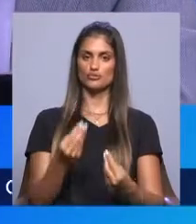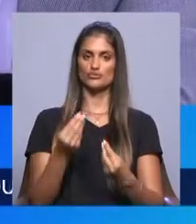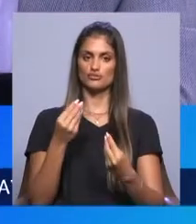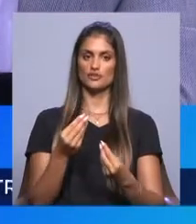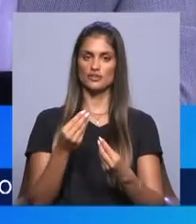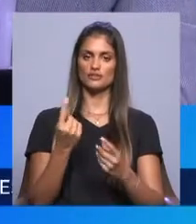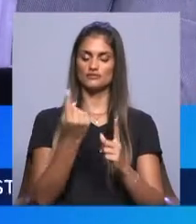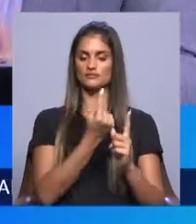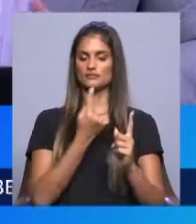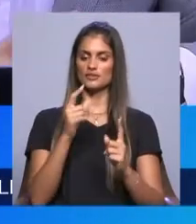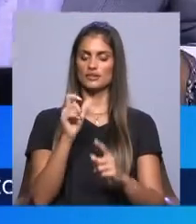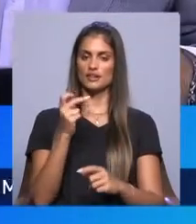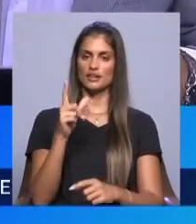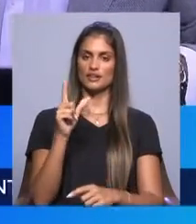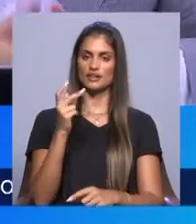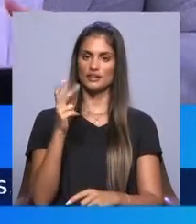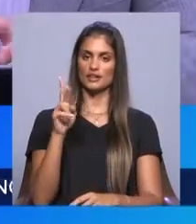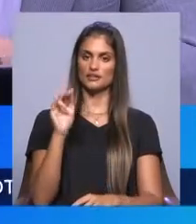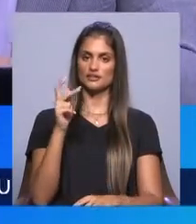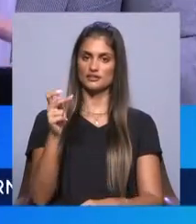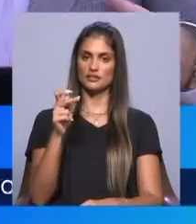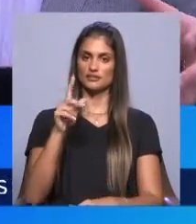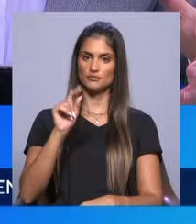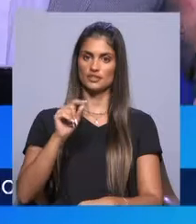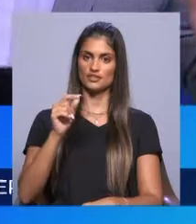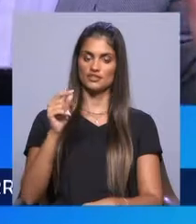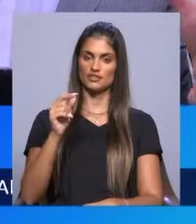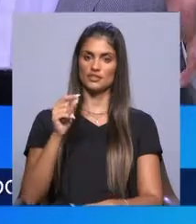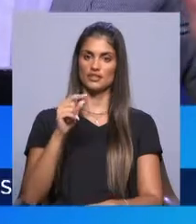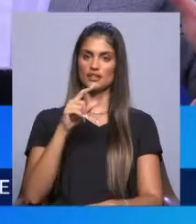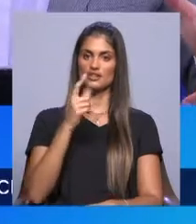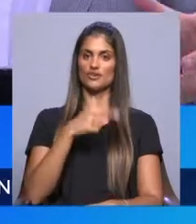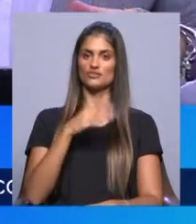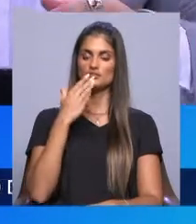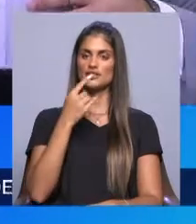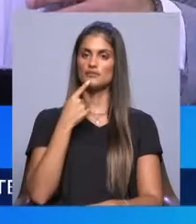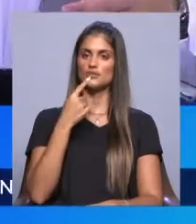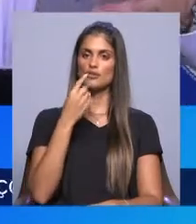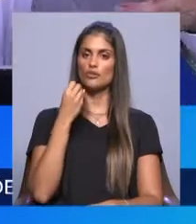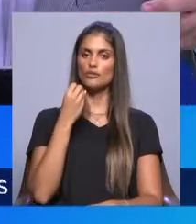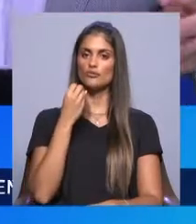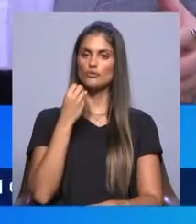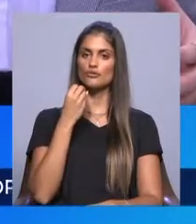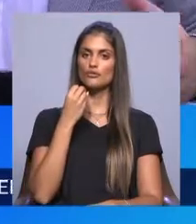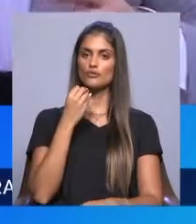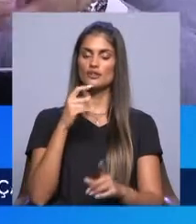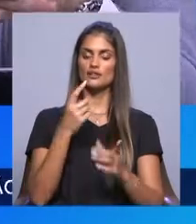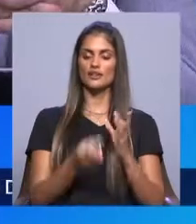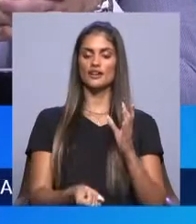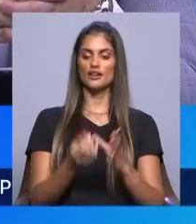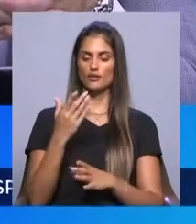movimentos de rotação das galáxias, nomeadamente até das galáxias espirais, em que ainda estamos a tentar perceber como é que se formam os braços